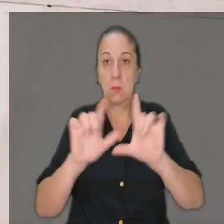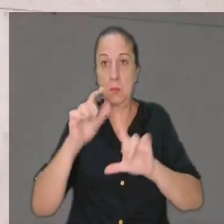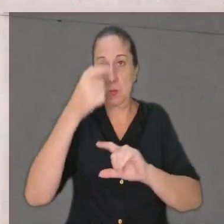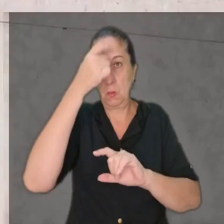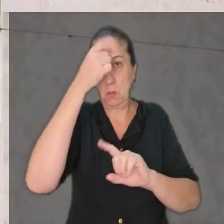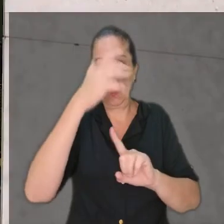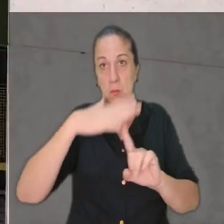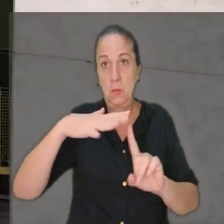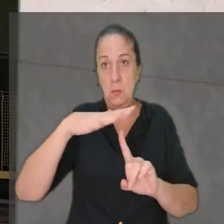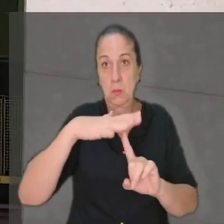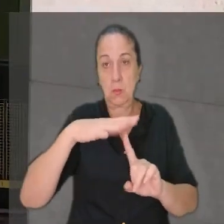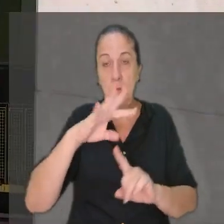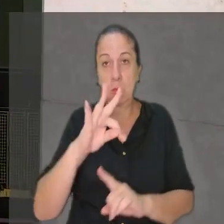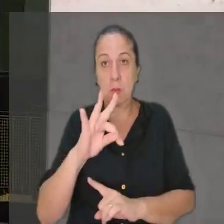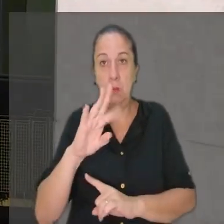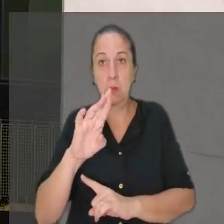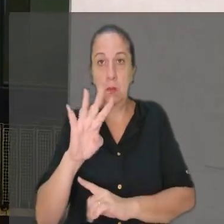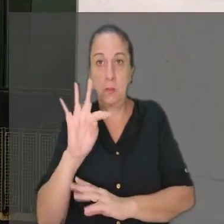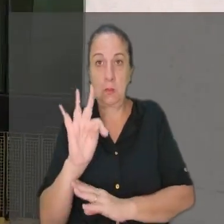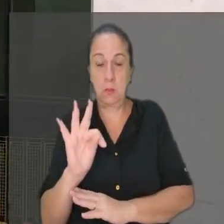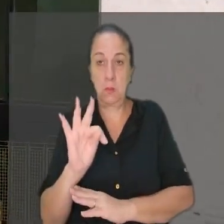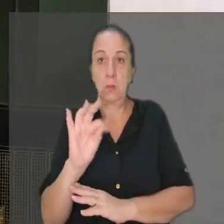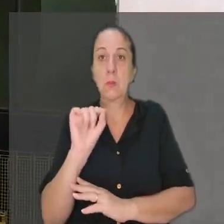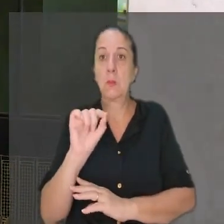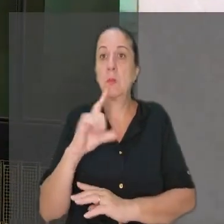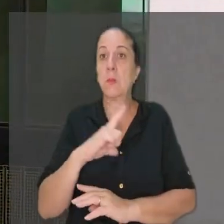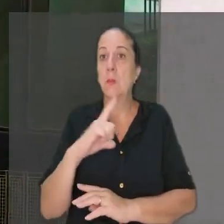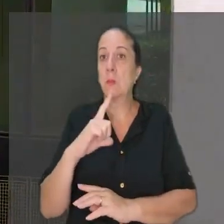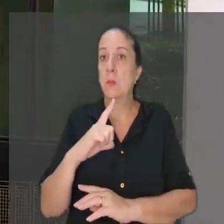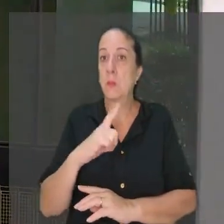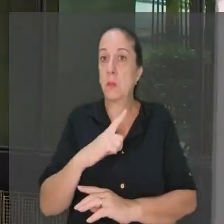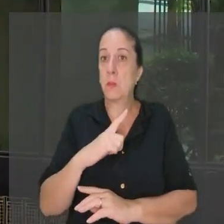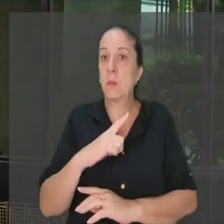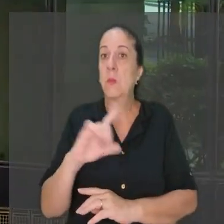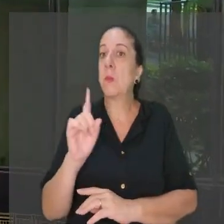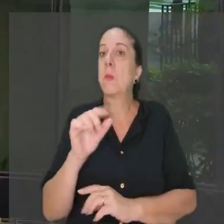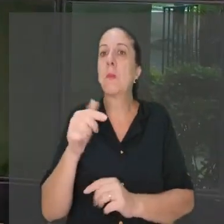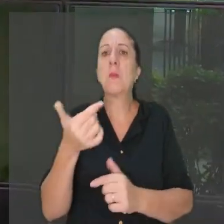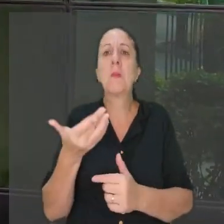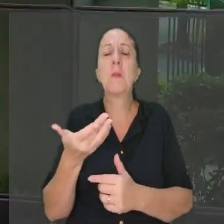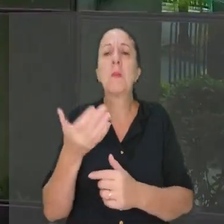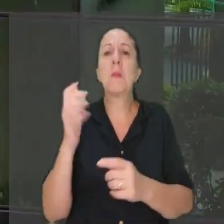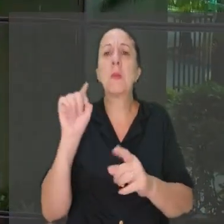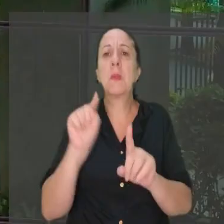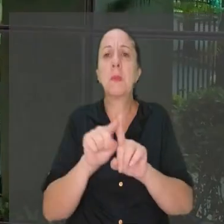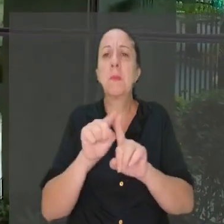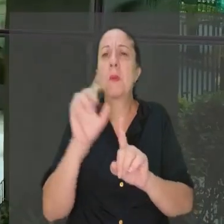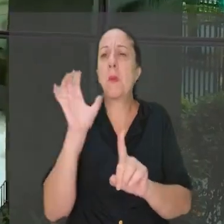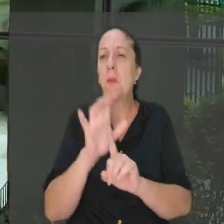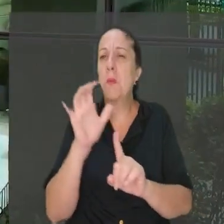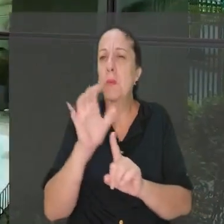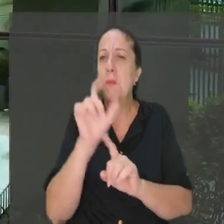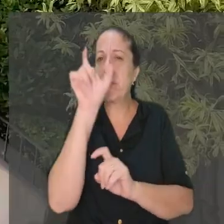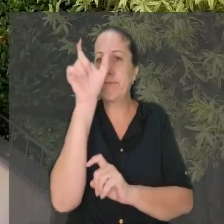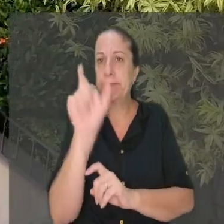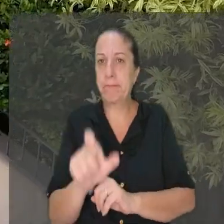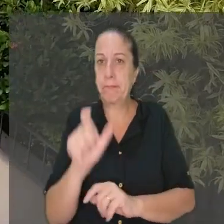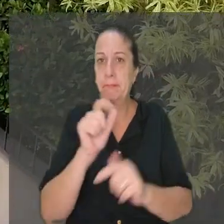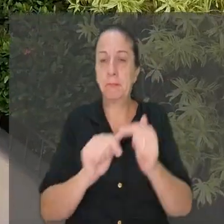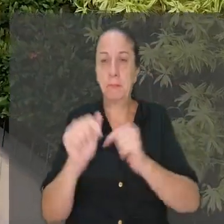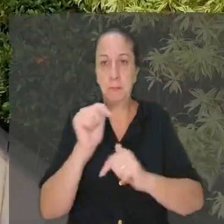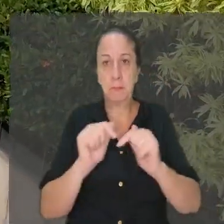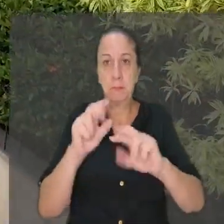dano moral. O TRT entendeu ter havido fraude pela pejotização e ofensa à dignidade do